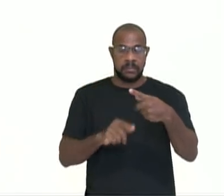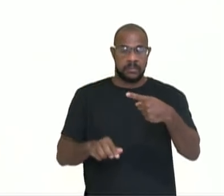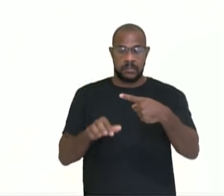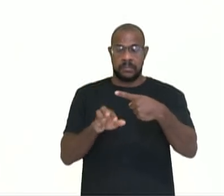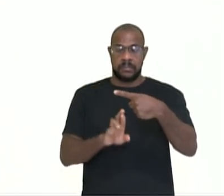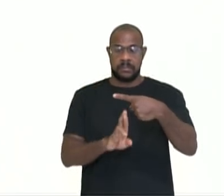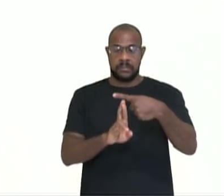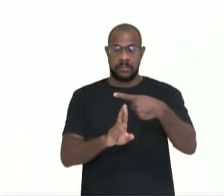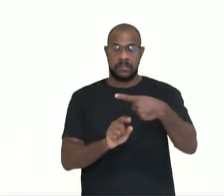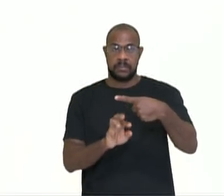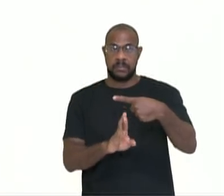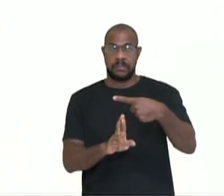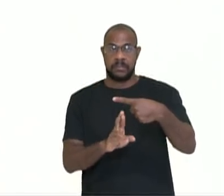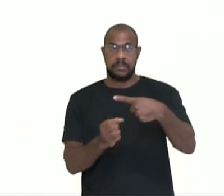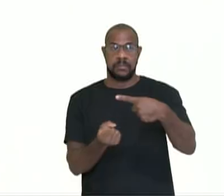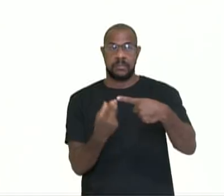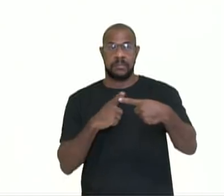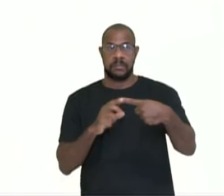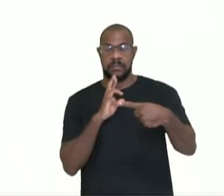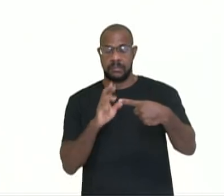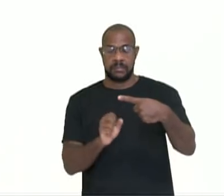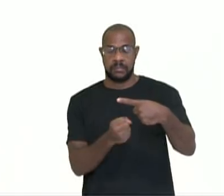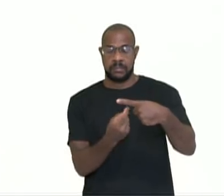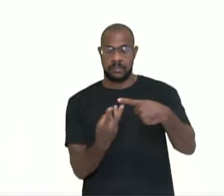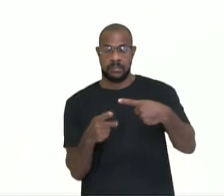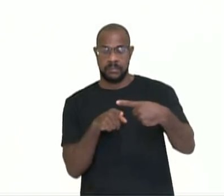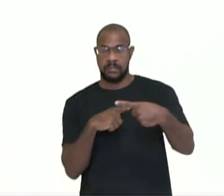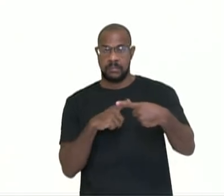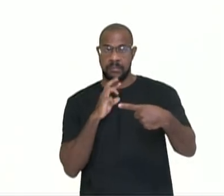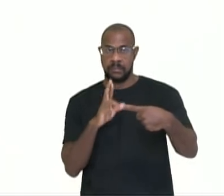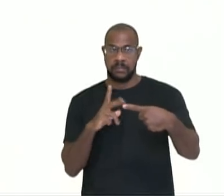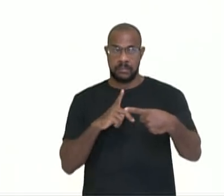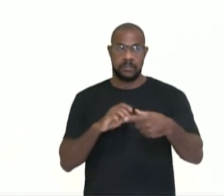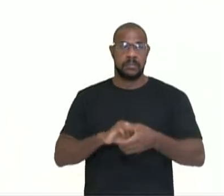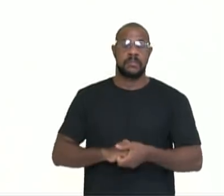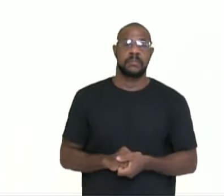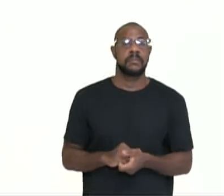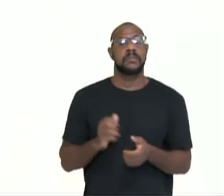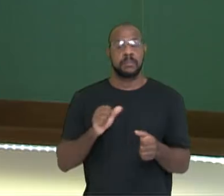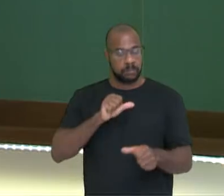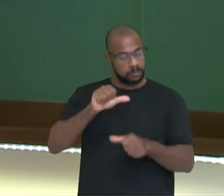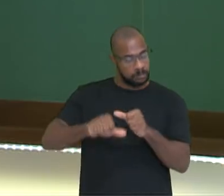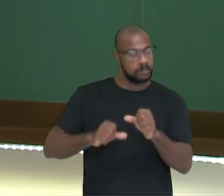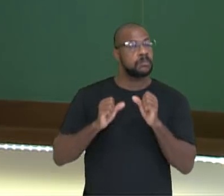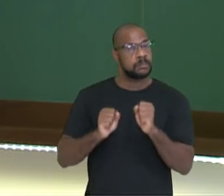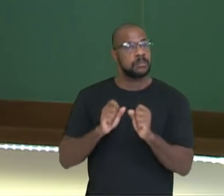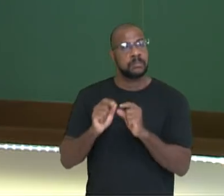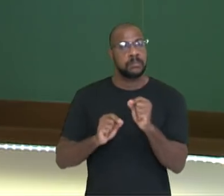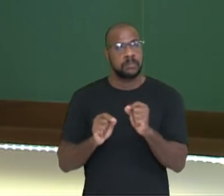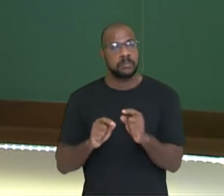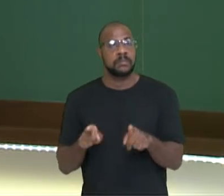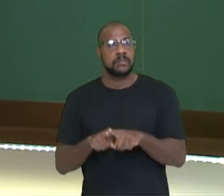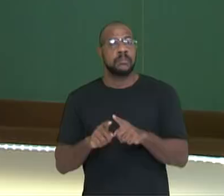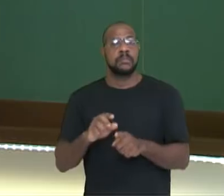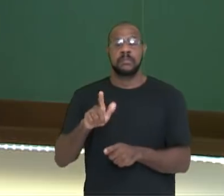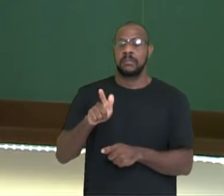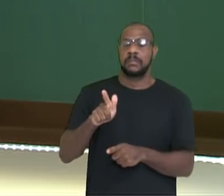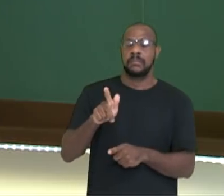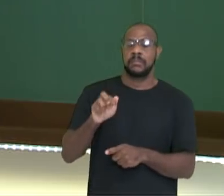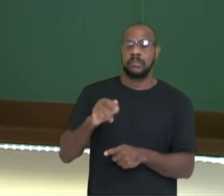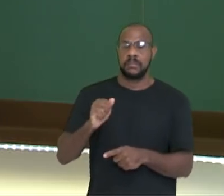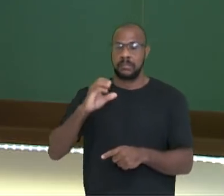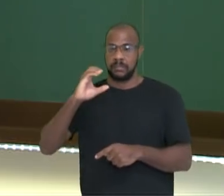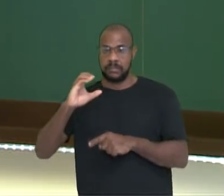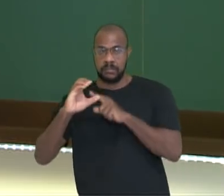ângulo central dado em radianos. É claro, você depois pode transformar para graus, se o caso o exercício